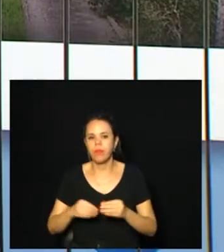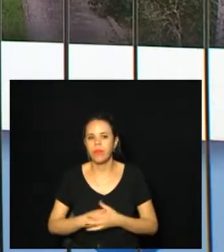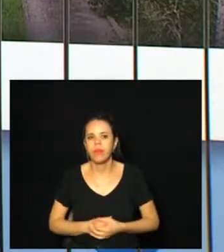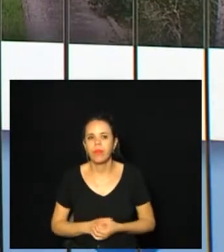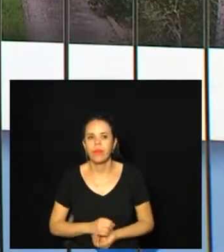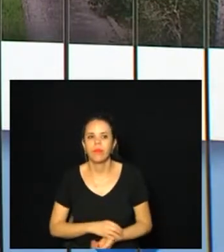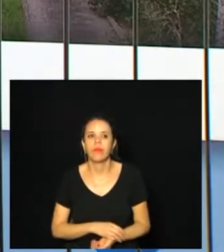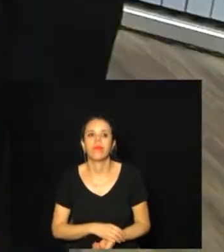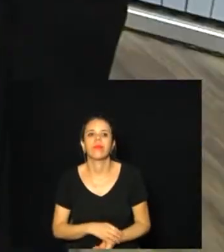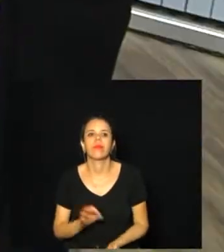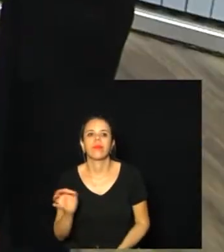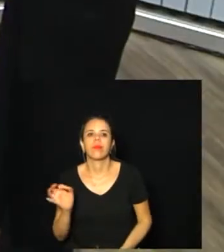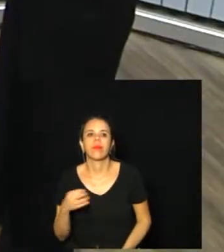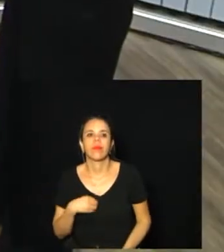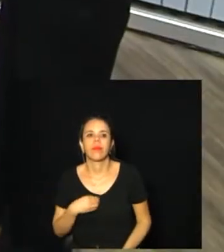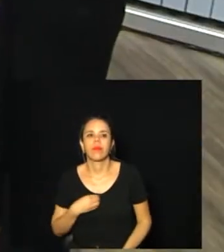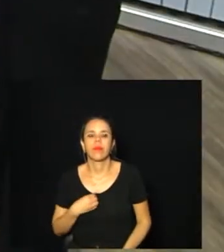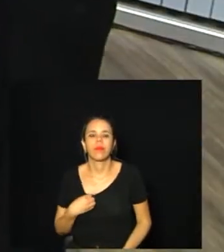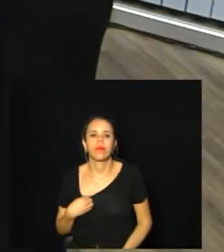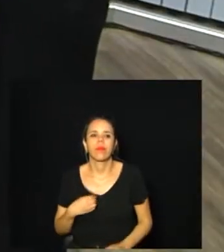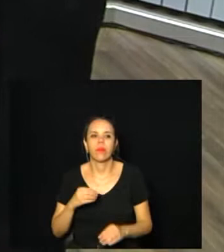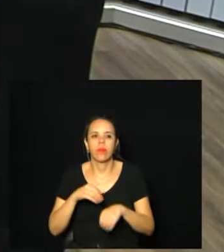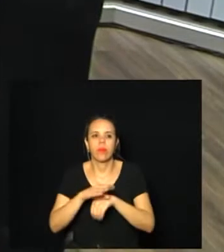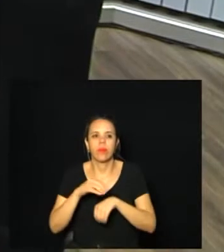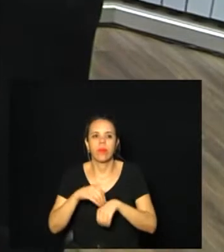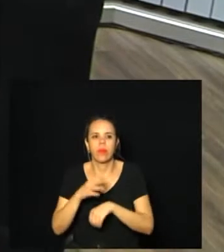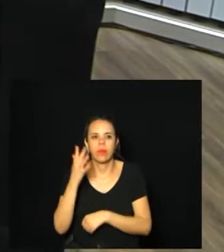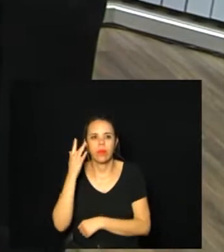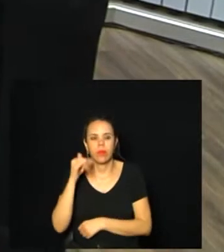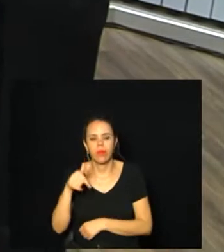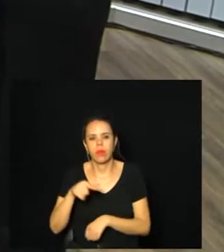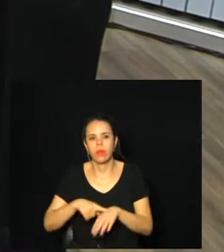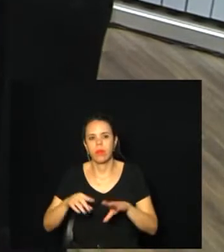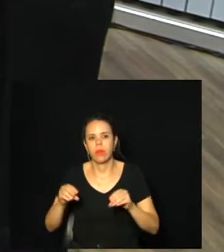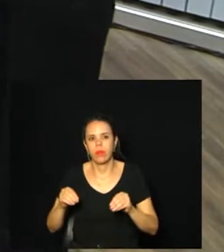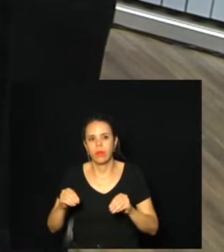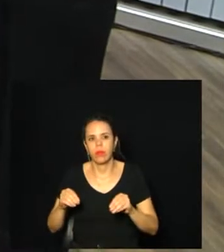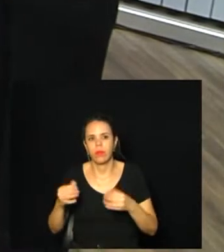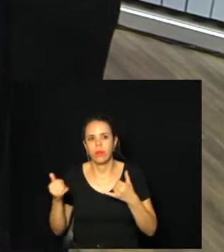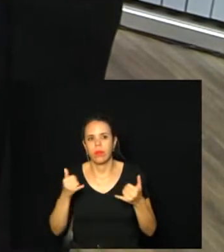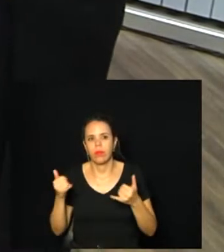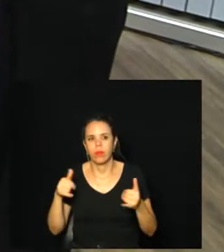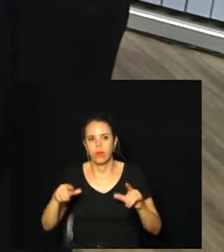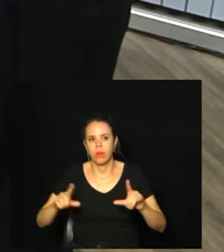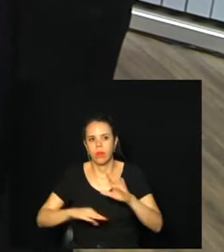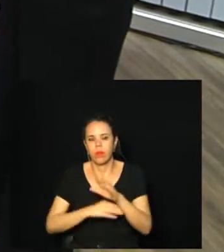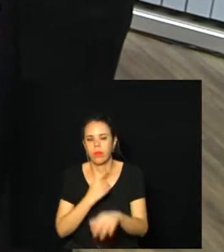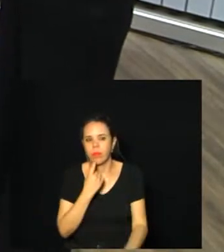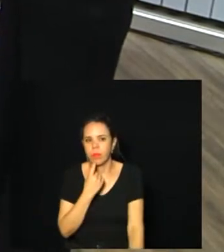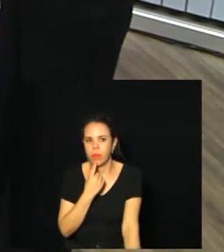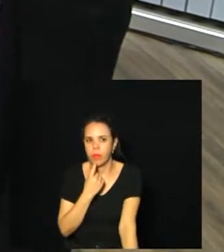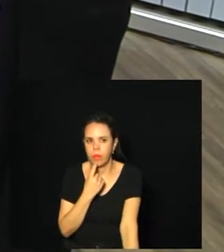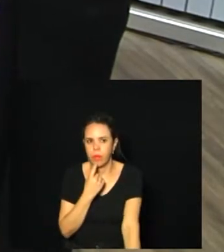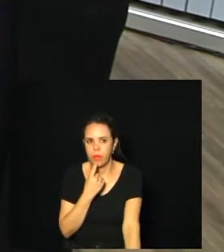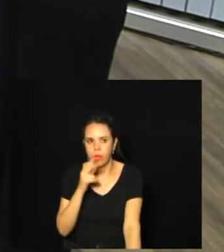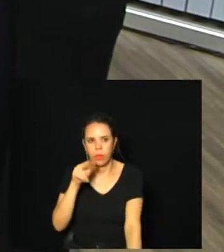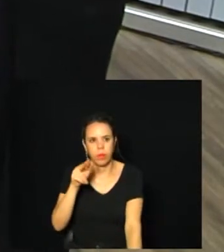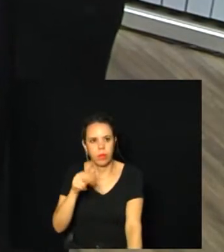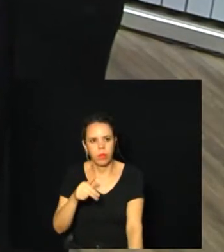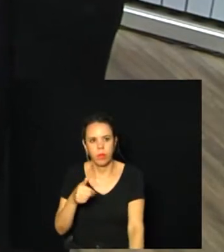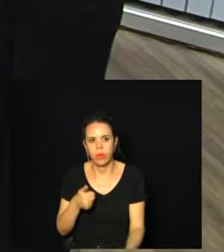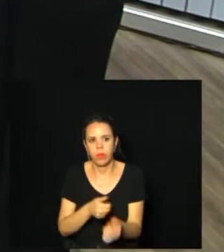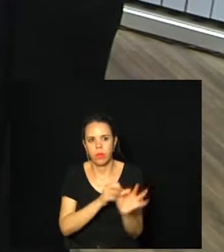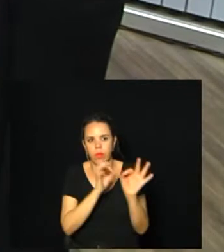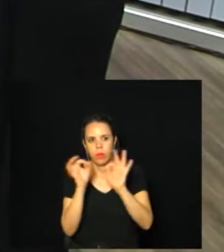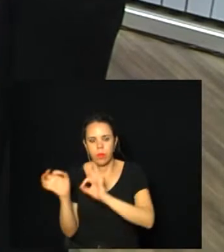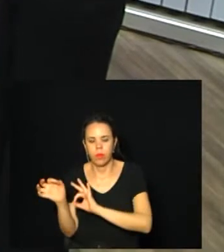noite. Tá certo, então, Mirna Abreu, recado dado. Amanhã, 7 horas da noite, ligadinho aqui na TV Câmara Campinas. Você que nunca